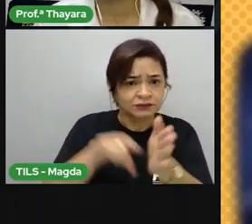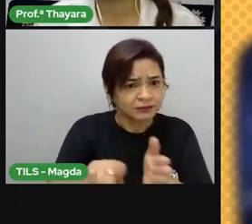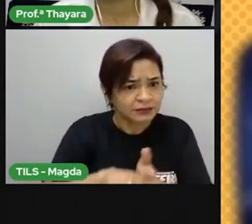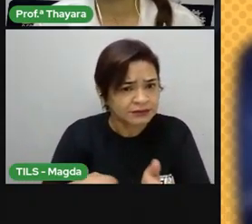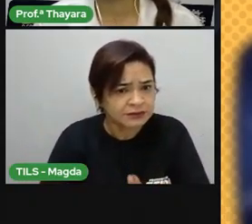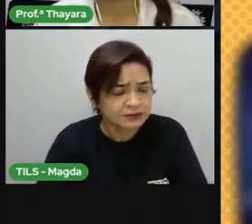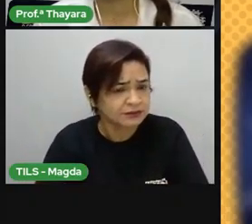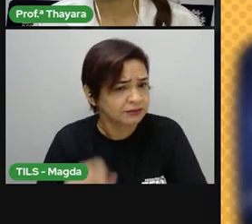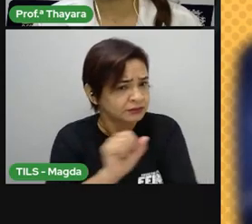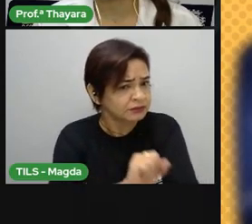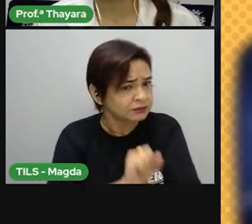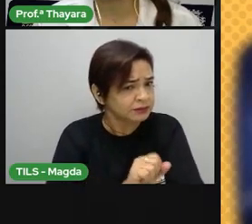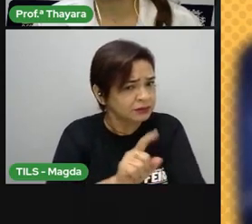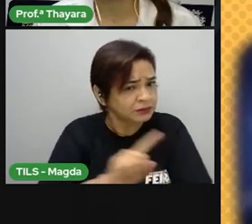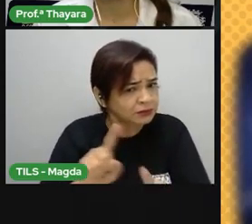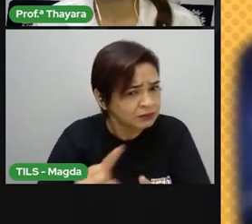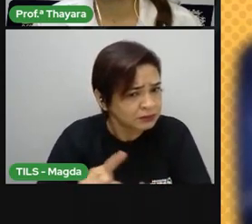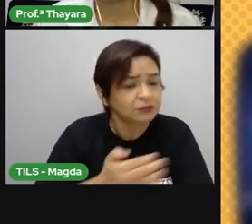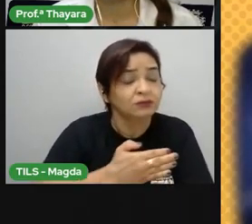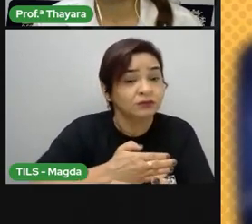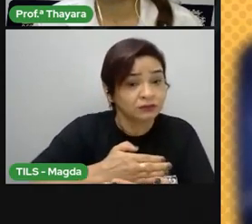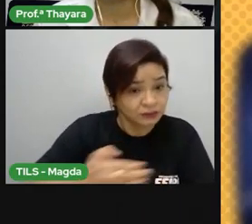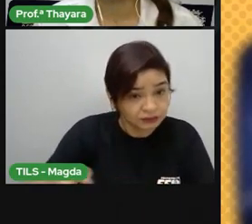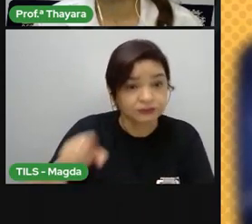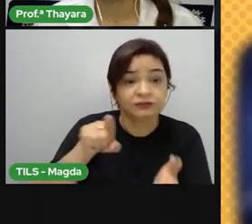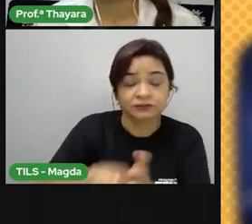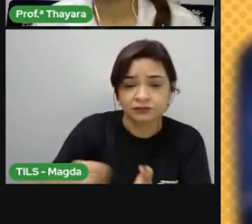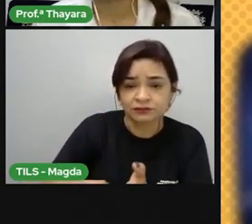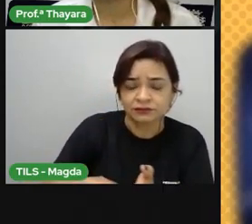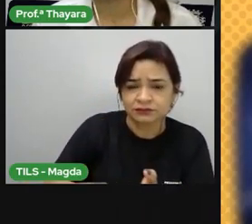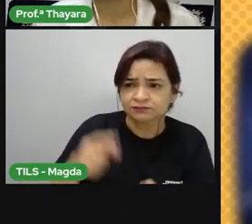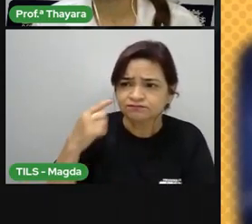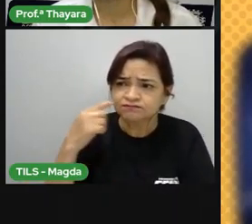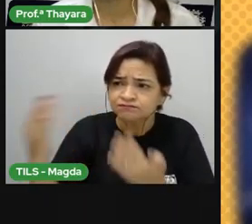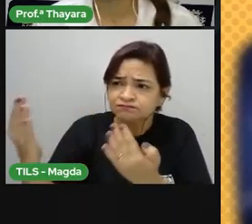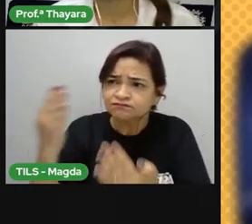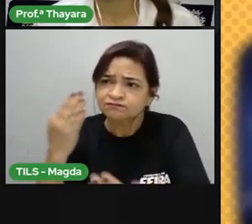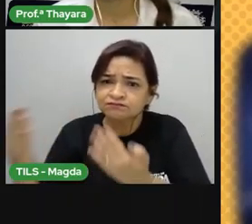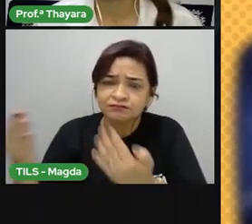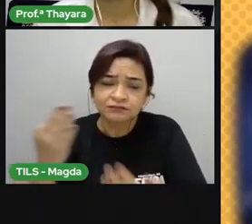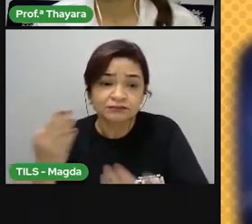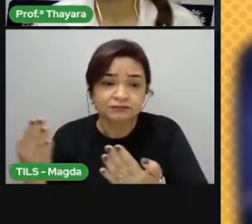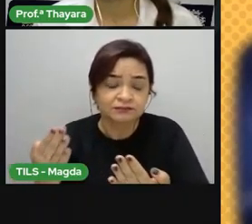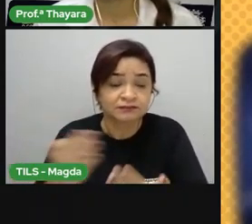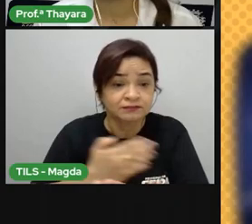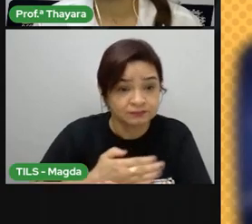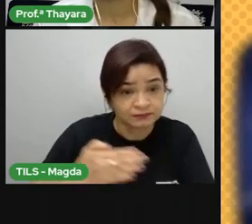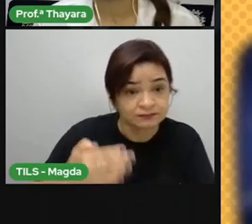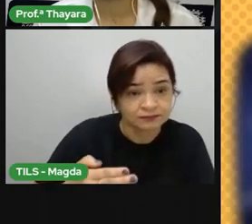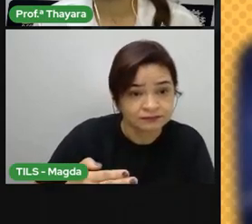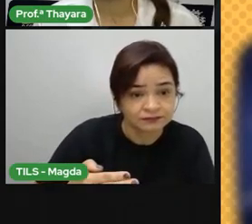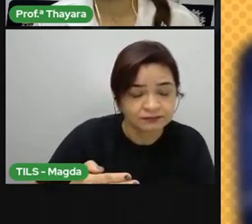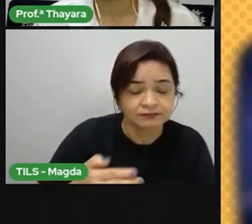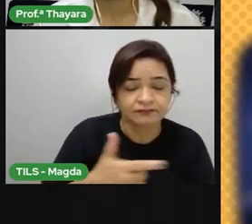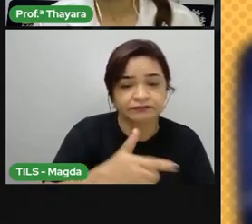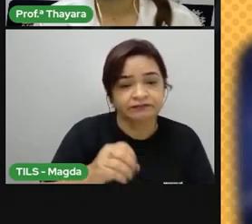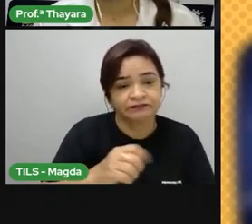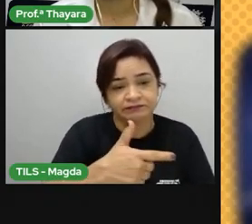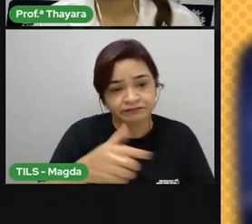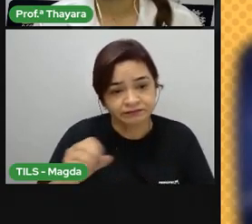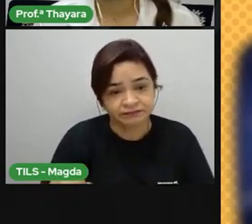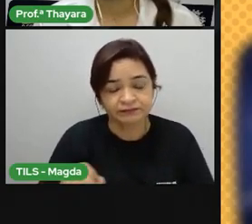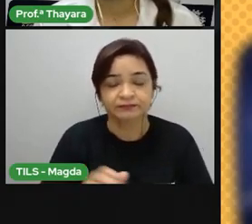nem atualizaram suas tecnologias não tiveram alterações significativas na quantidade de asteroides descobertos em 2020.